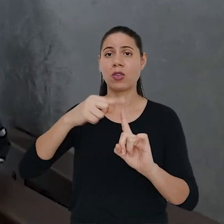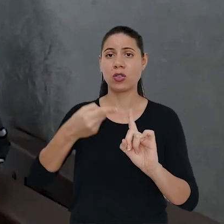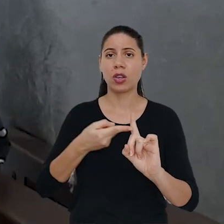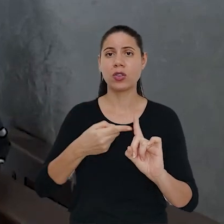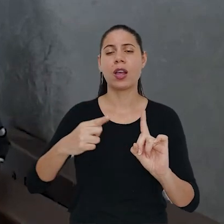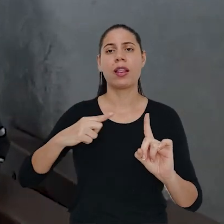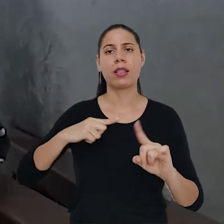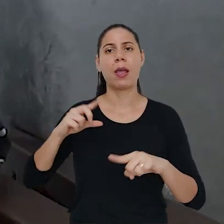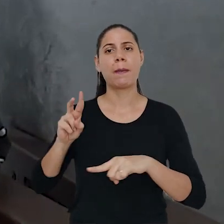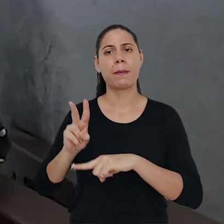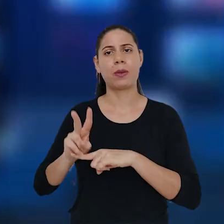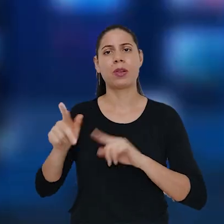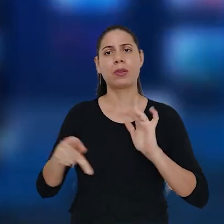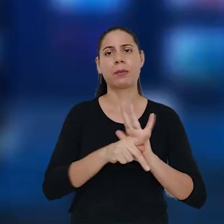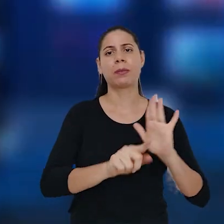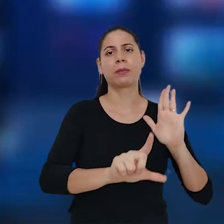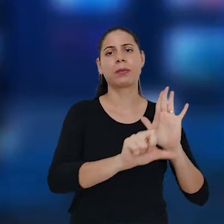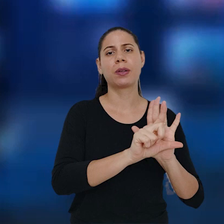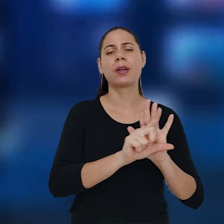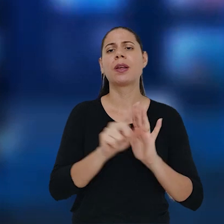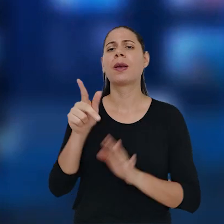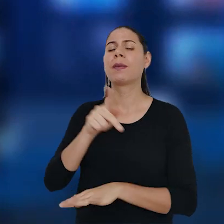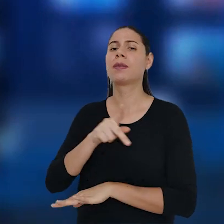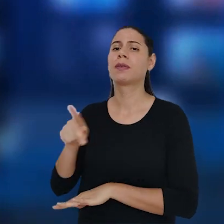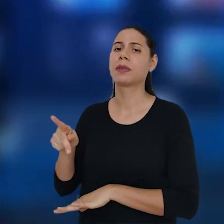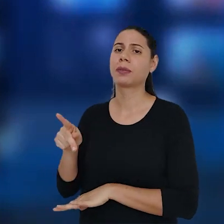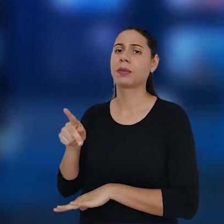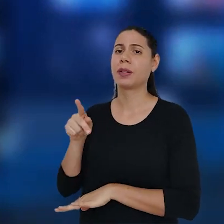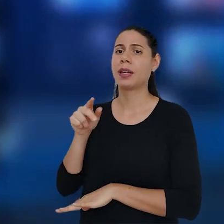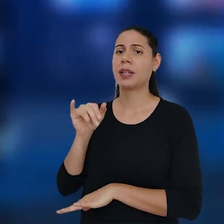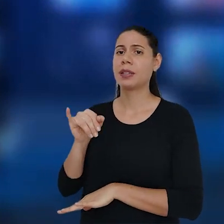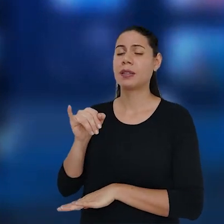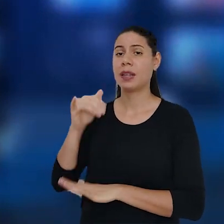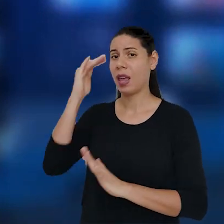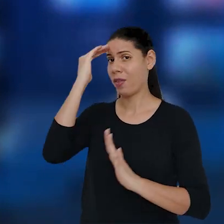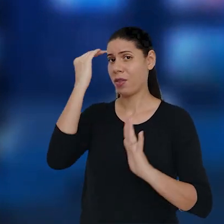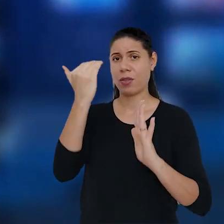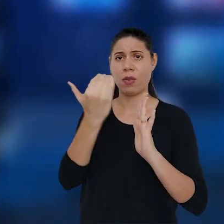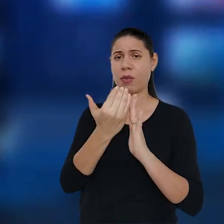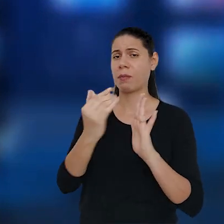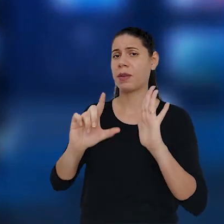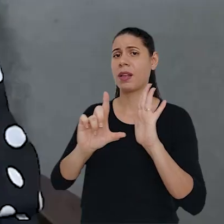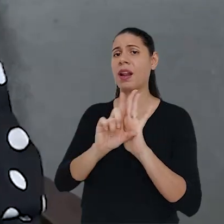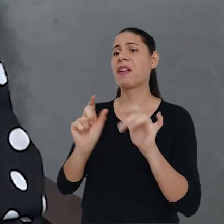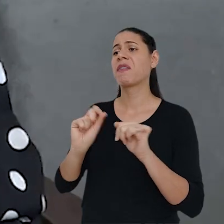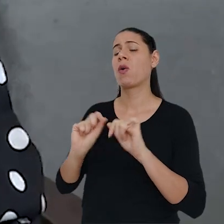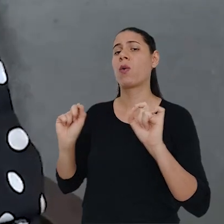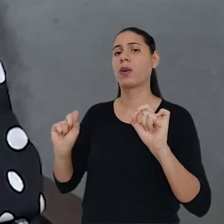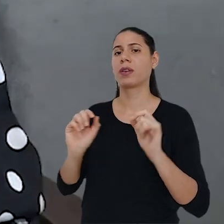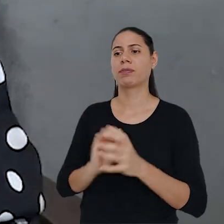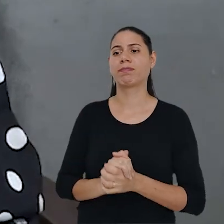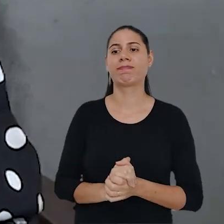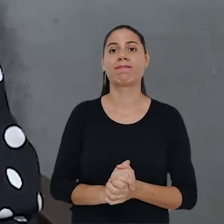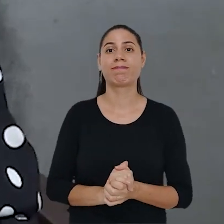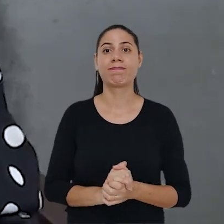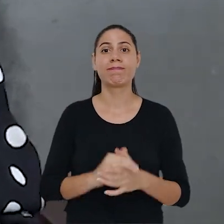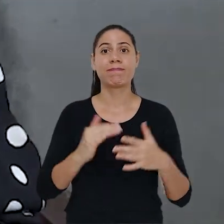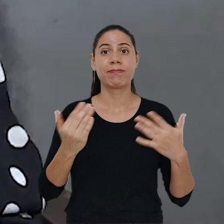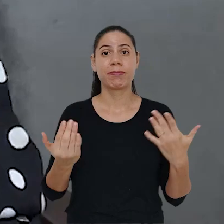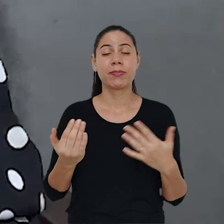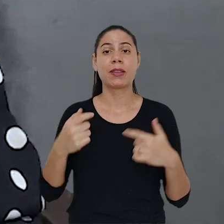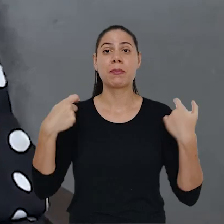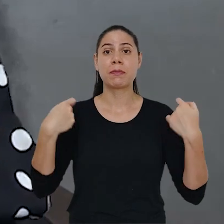proteção advindas da lei. Professora Cristiane, no caso de desrespeito à lei, o que fazer? Mais do que nunca